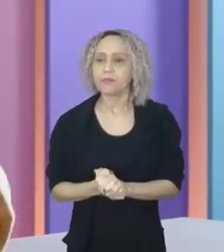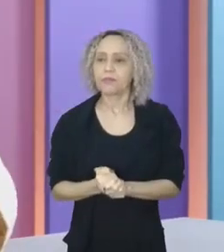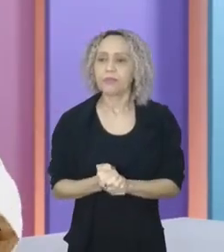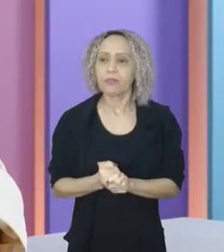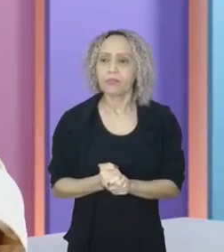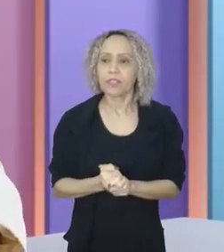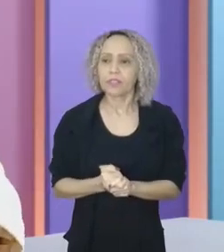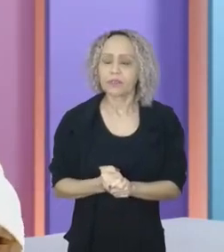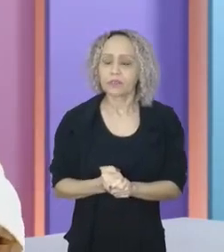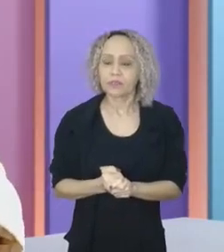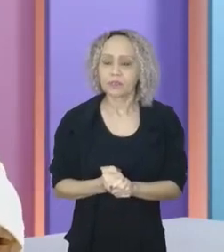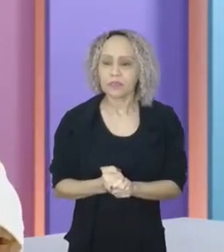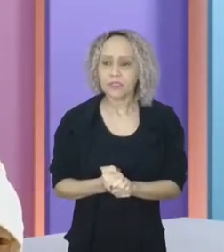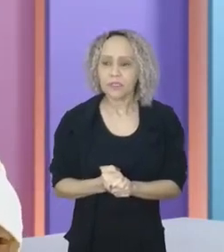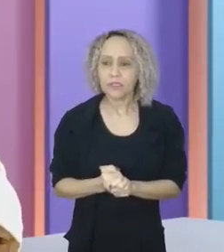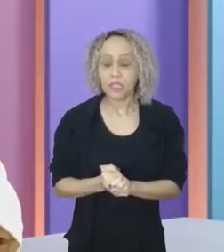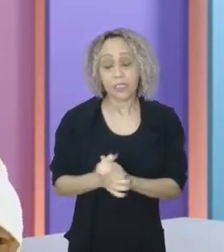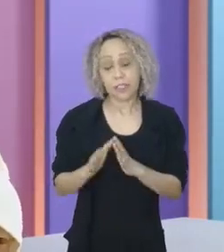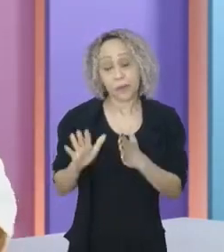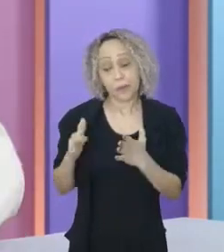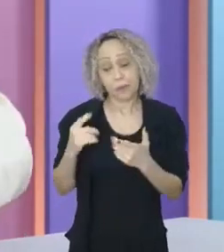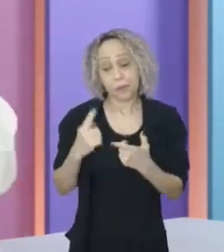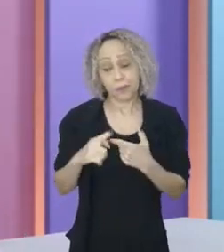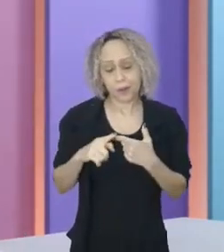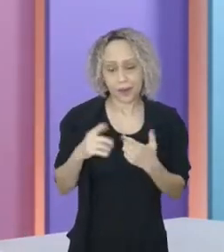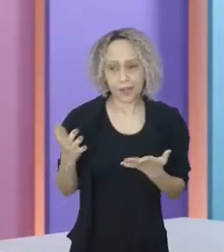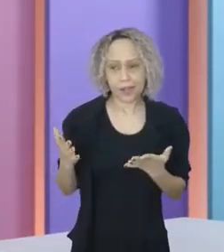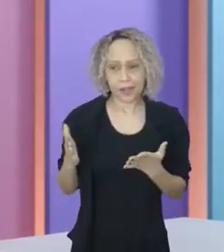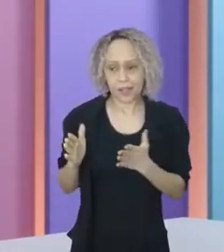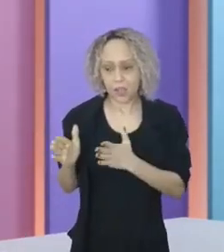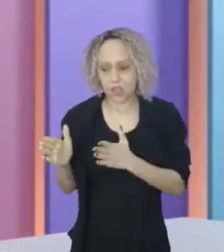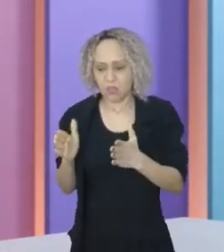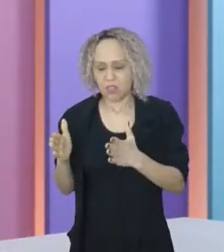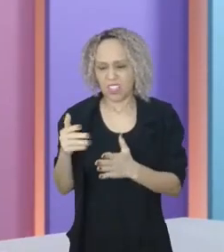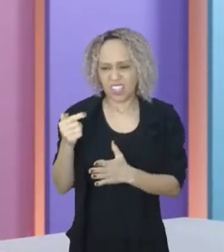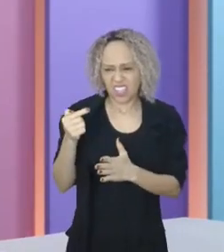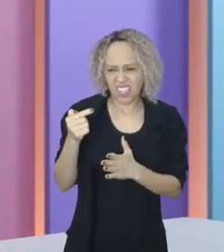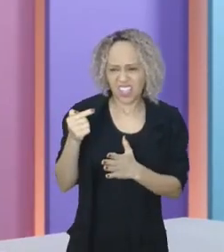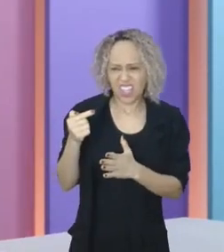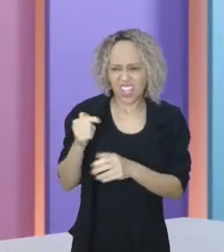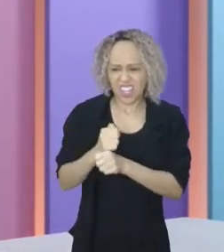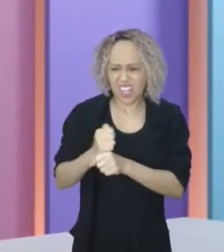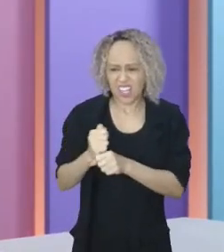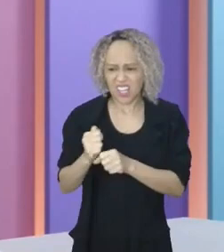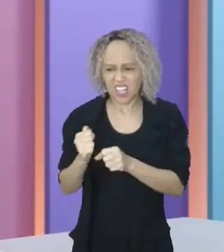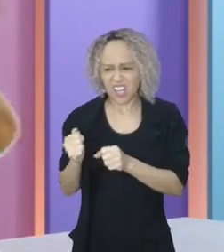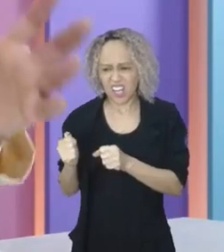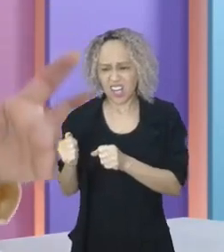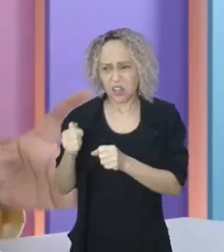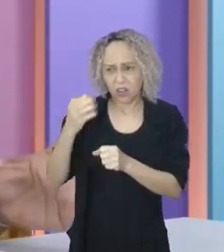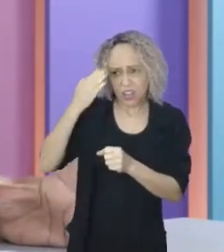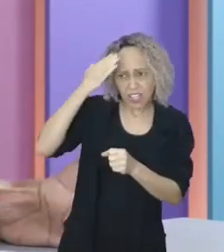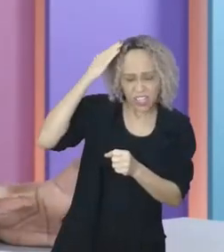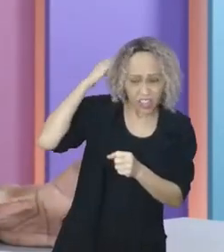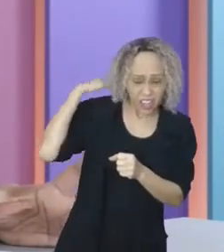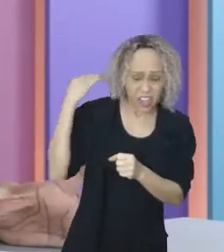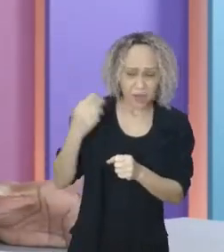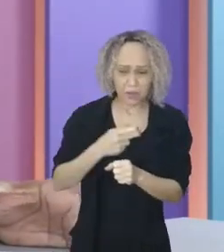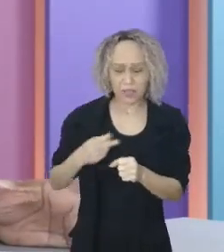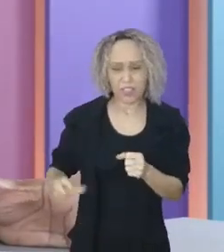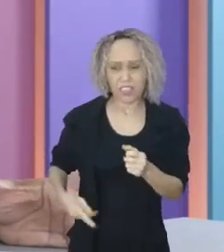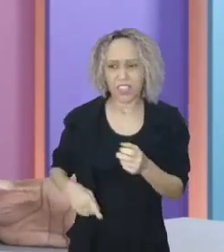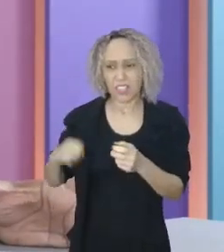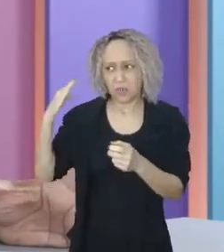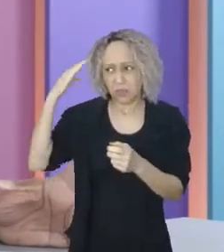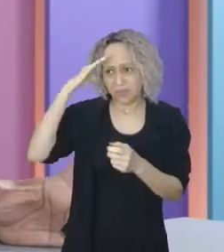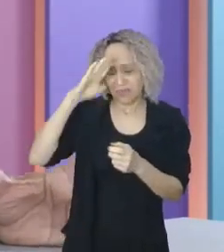ampliadas durante esses 7 anos. Né? Quer dizer que esses 7 anos foram um horror, né? Mas também o que tinha antes não